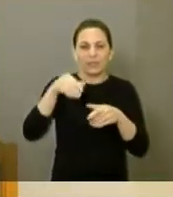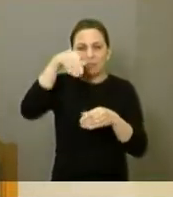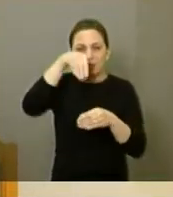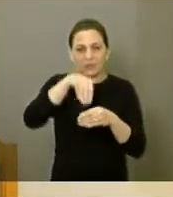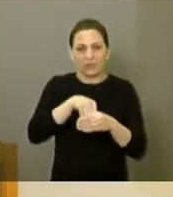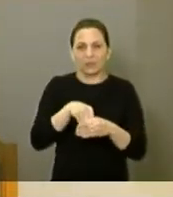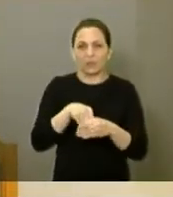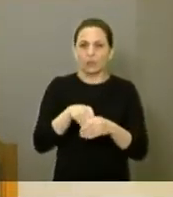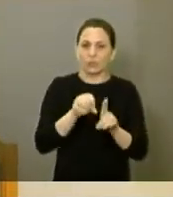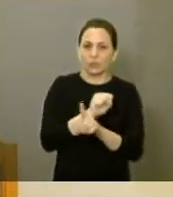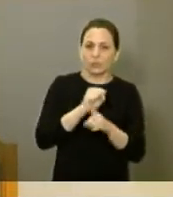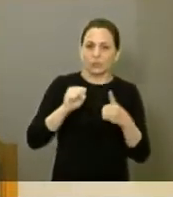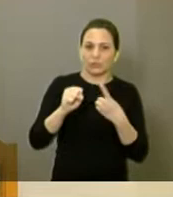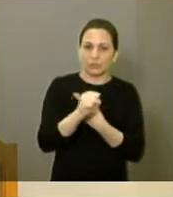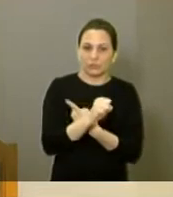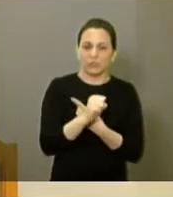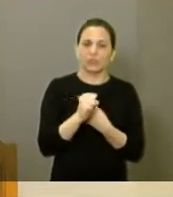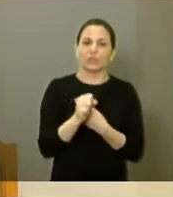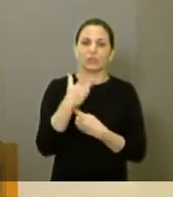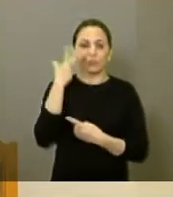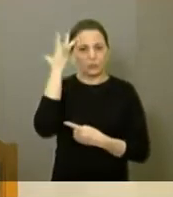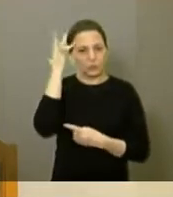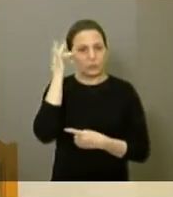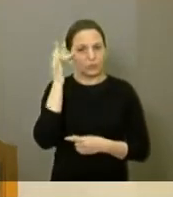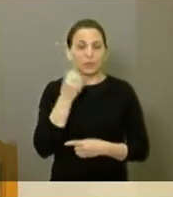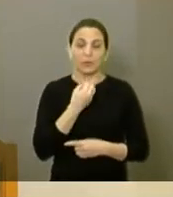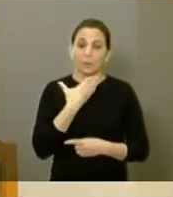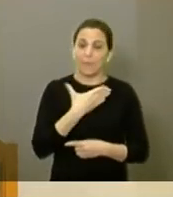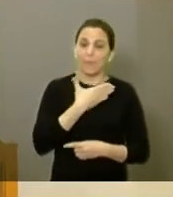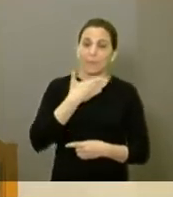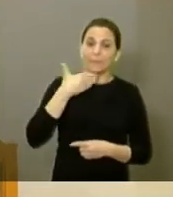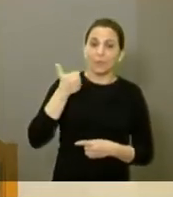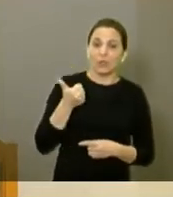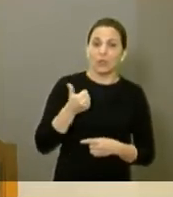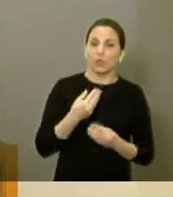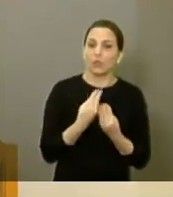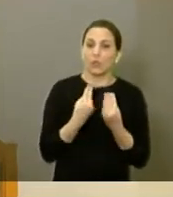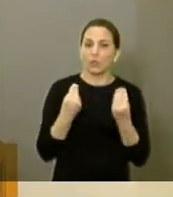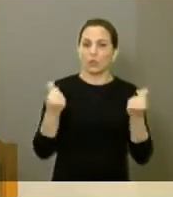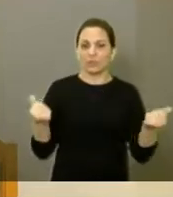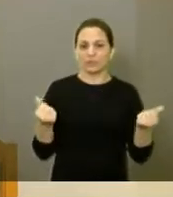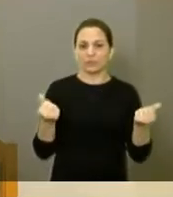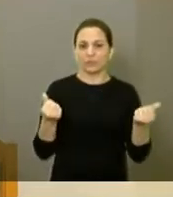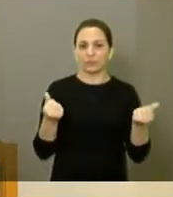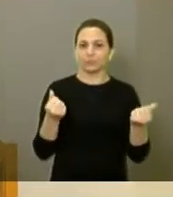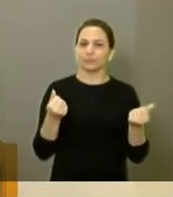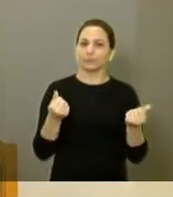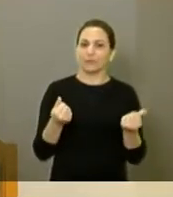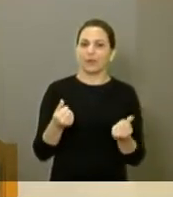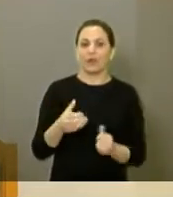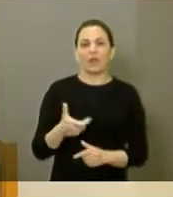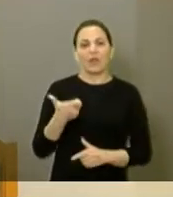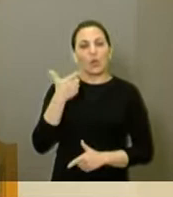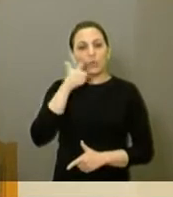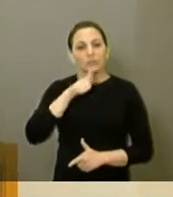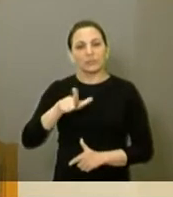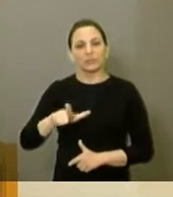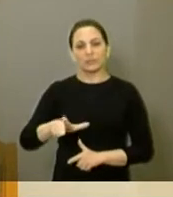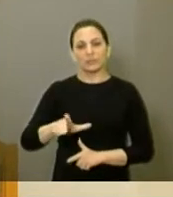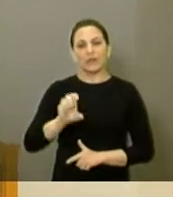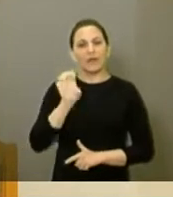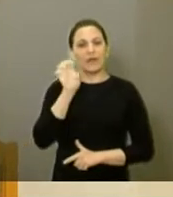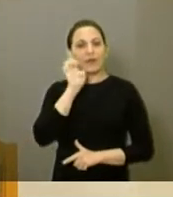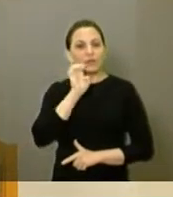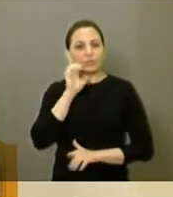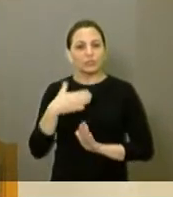da sociedade e acho que isso é bom a gente só melhora quando a gente se qualifica eu acho que a vitória do edinho prova também